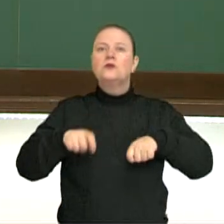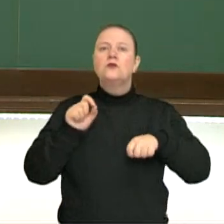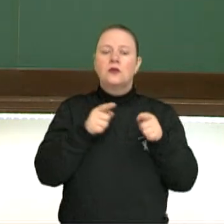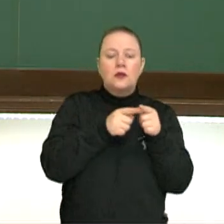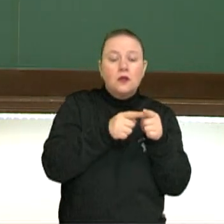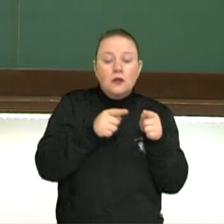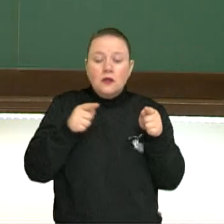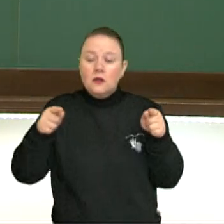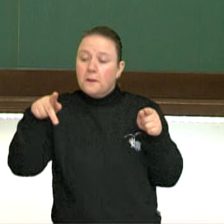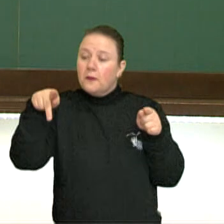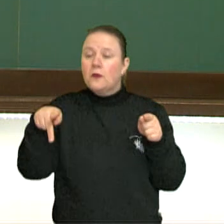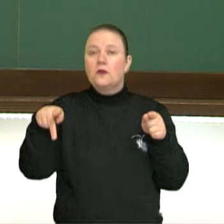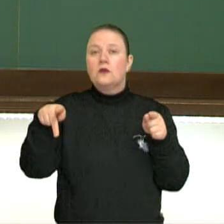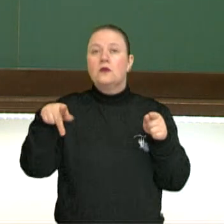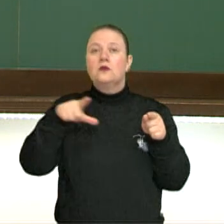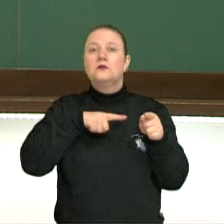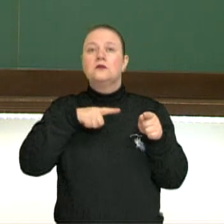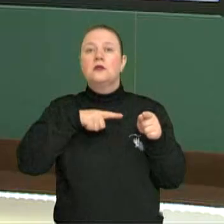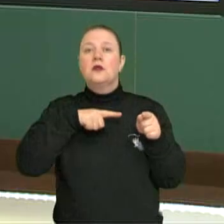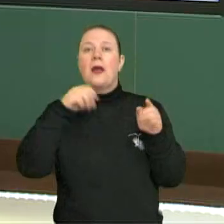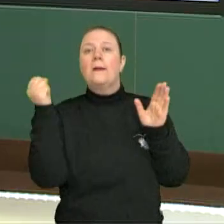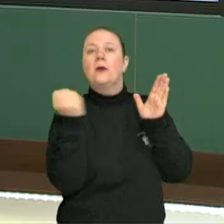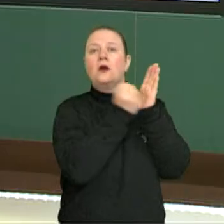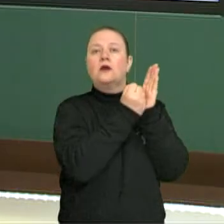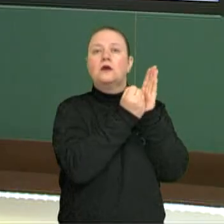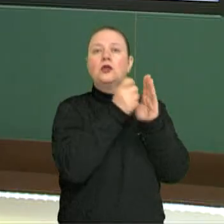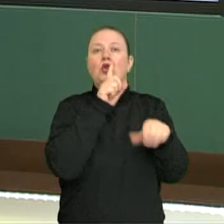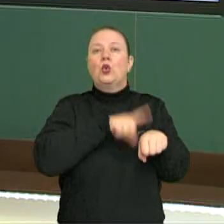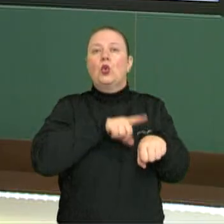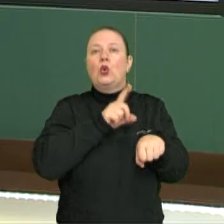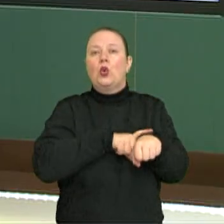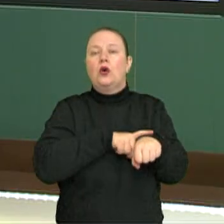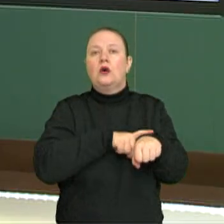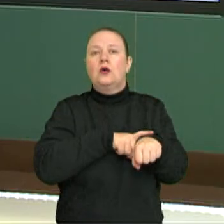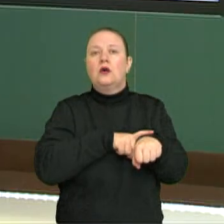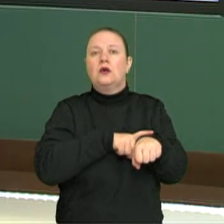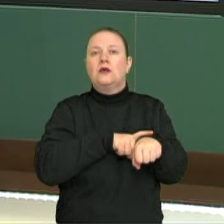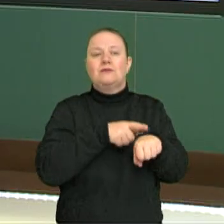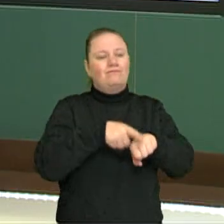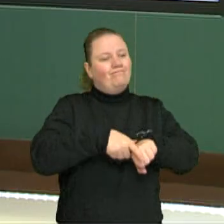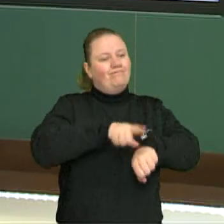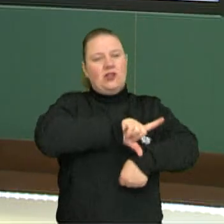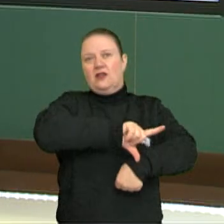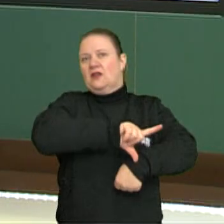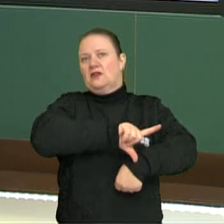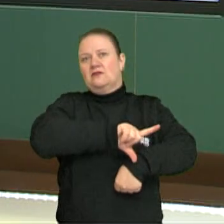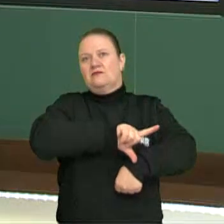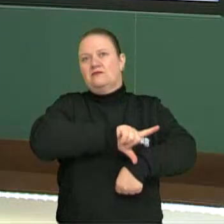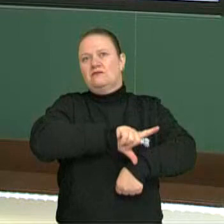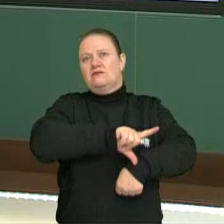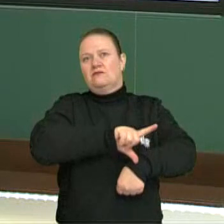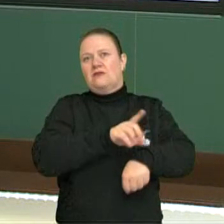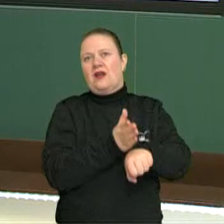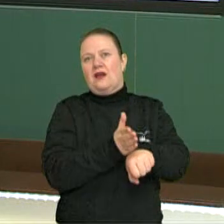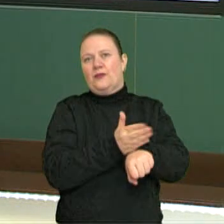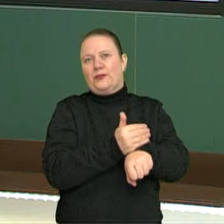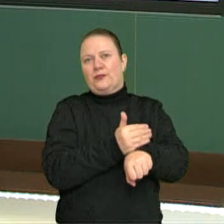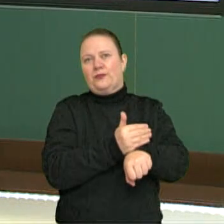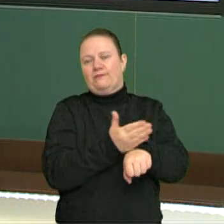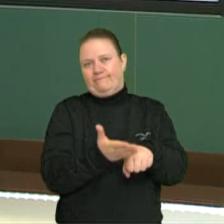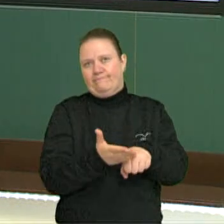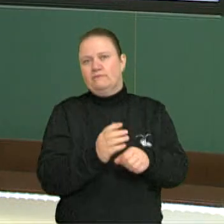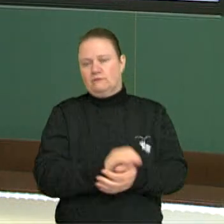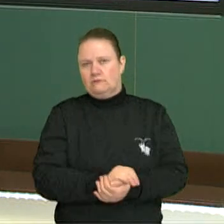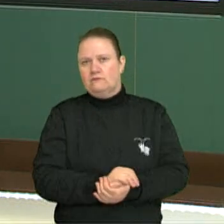acontece, você terá a marcação da hora de maneira atrasada. Né? Acontece com o meu Monza, às vezes a bateria dele é uma baixada, o relógio lá não funciona.